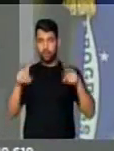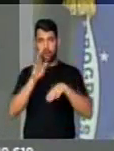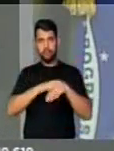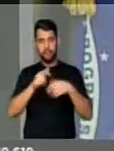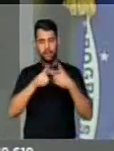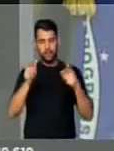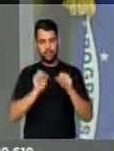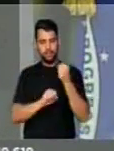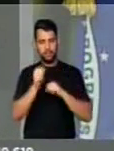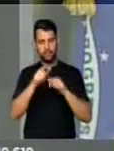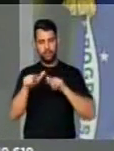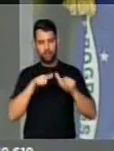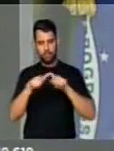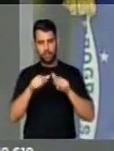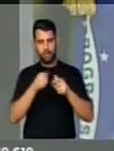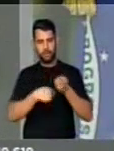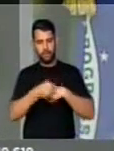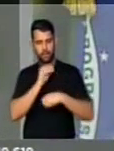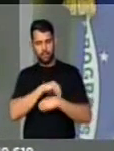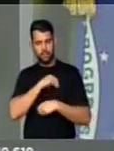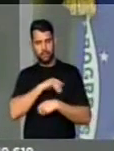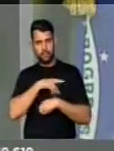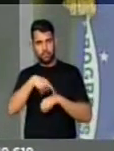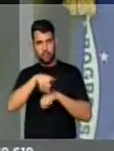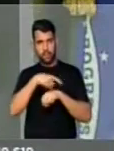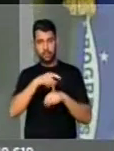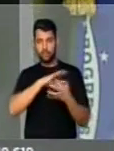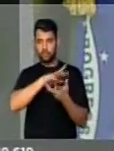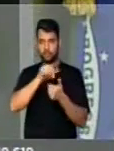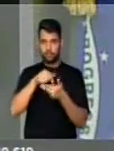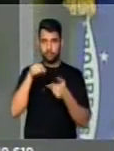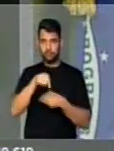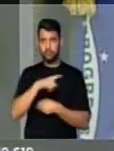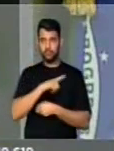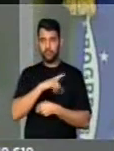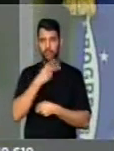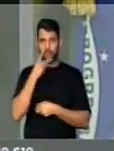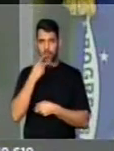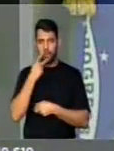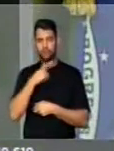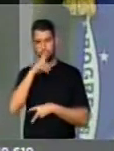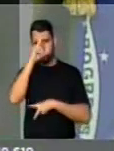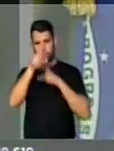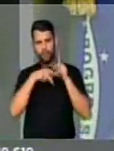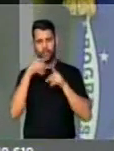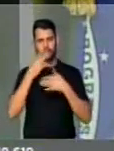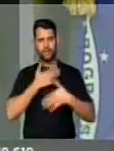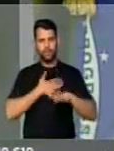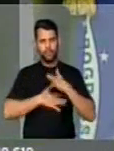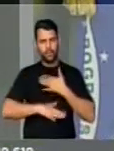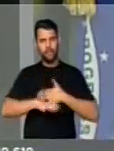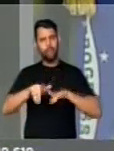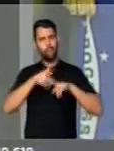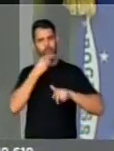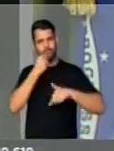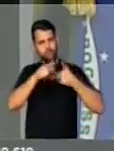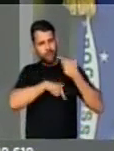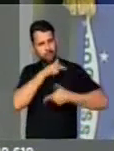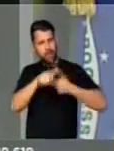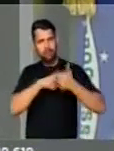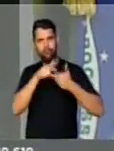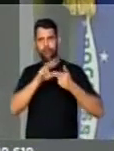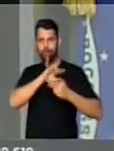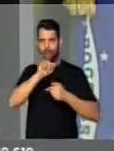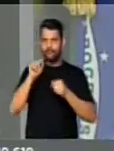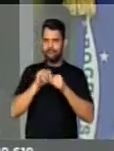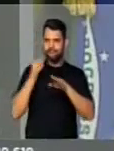maiores geradoras de emprego e renda desse país e talvez do mundo. Estamos falando de um povo ordeiro, trabalhador e batalhador que